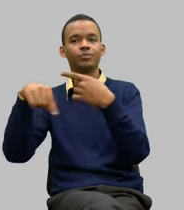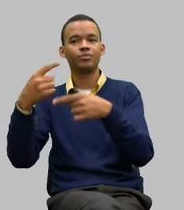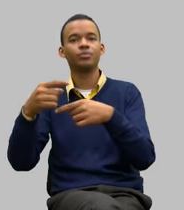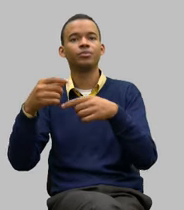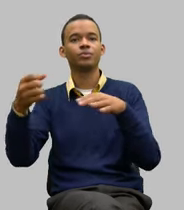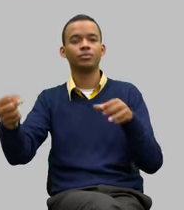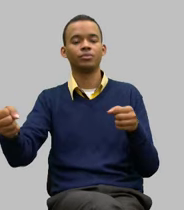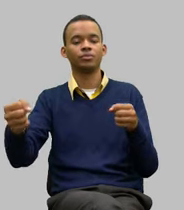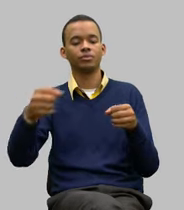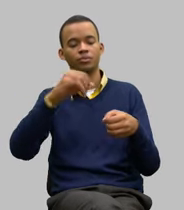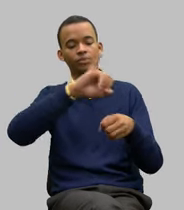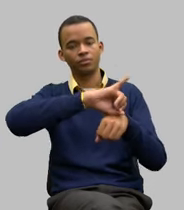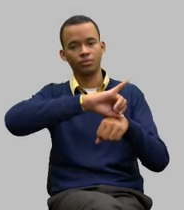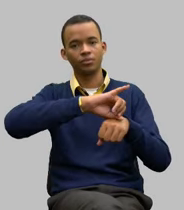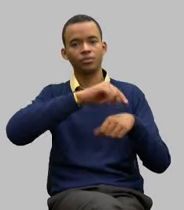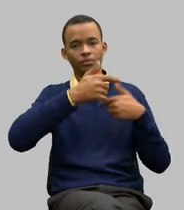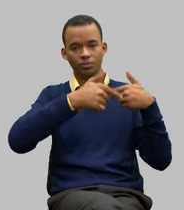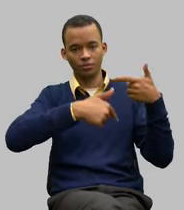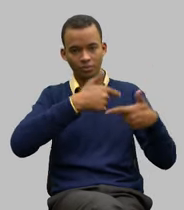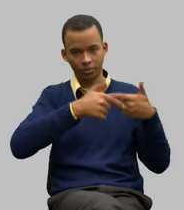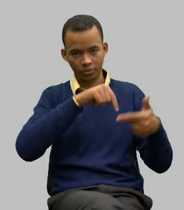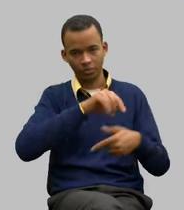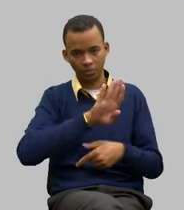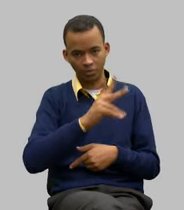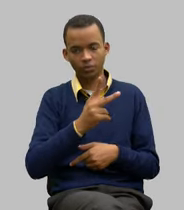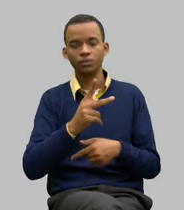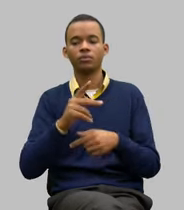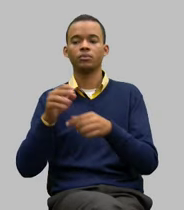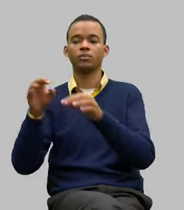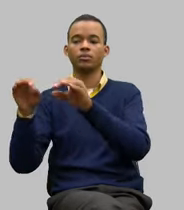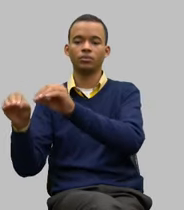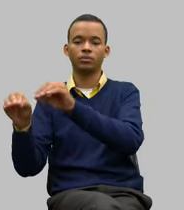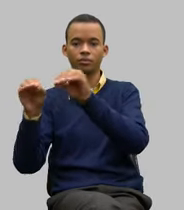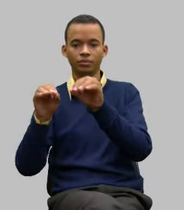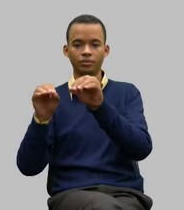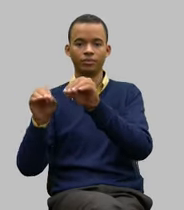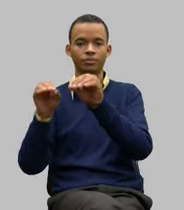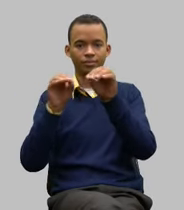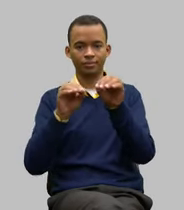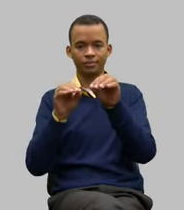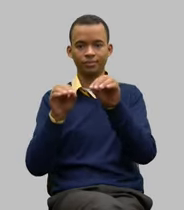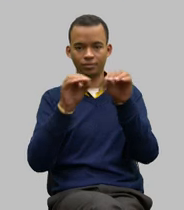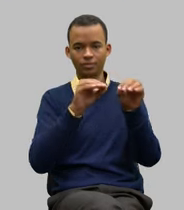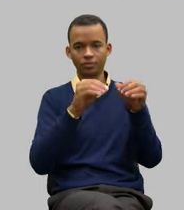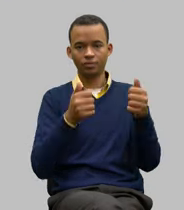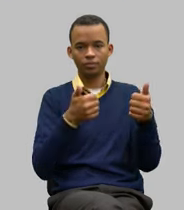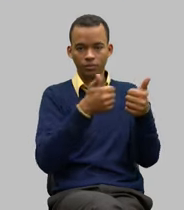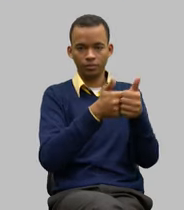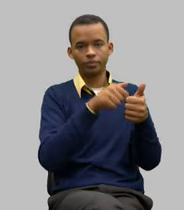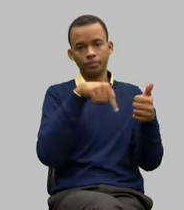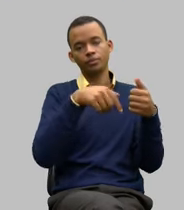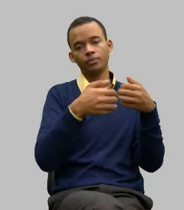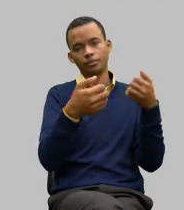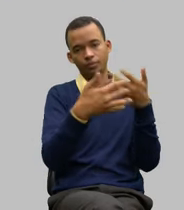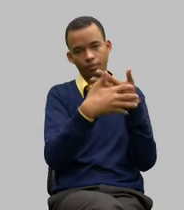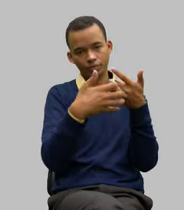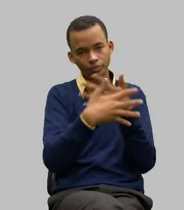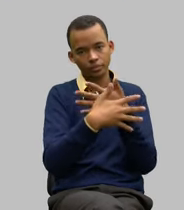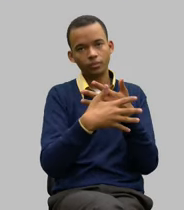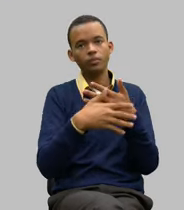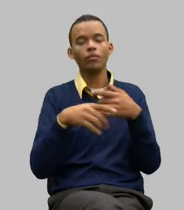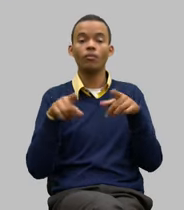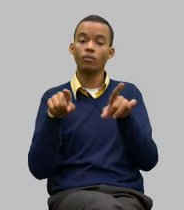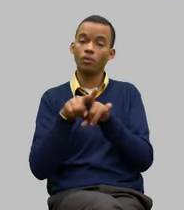essa a regra eu tô enganado ou tô correto certíssimo e vai alterando a Instância e vai aproximando da capital também não pode ser